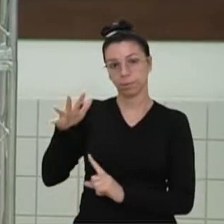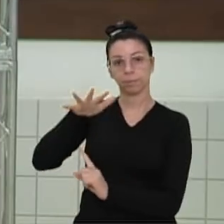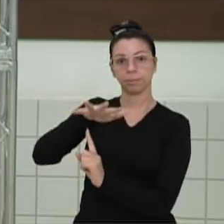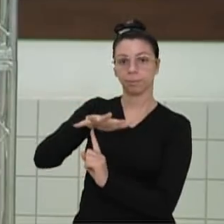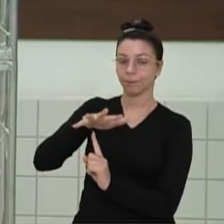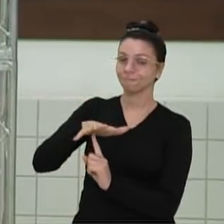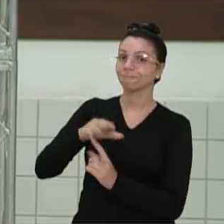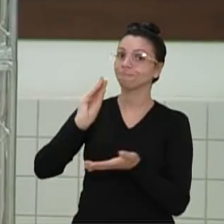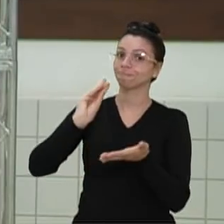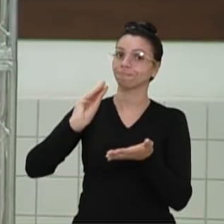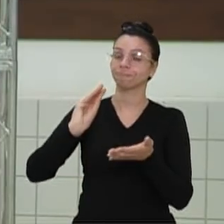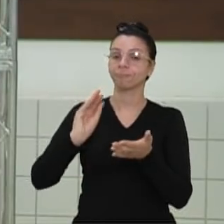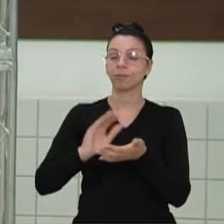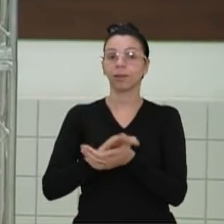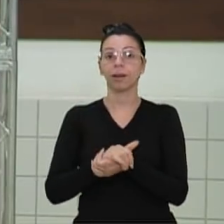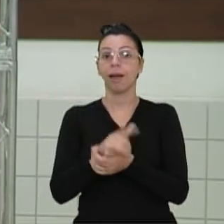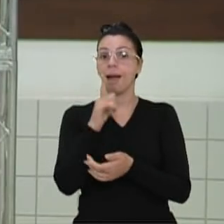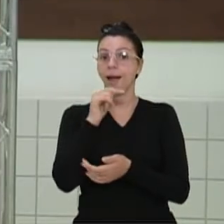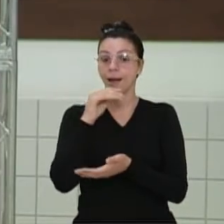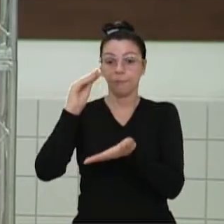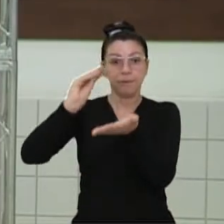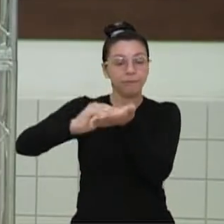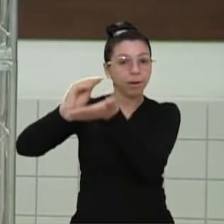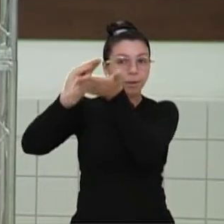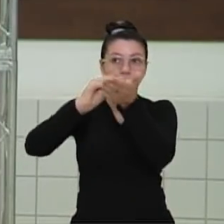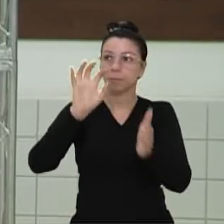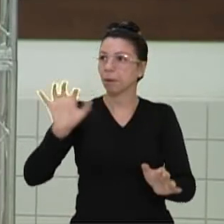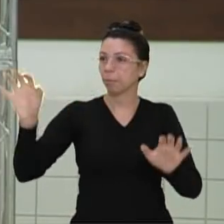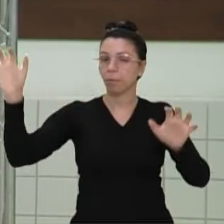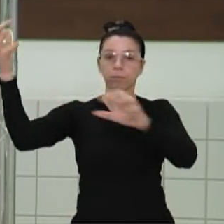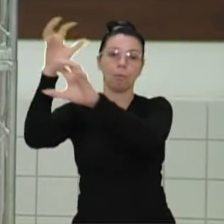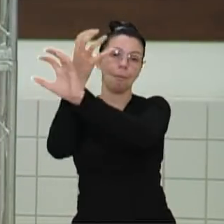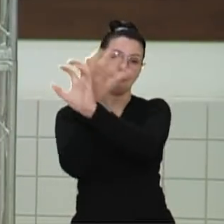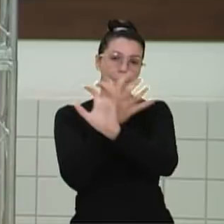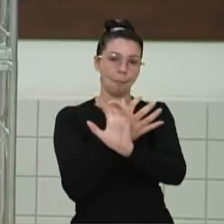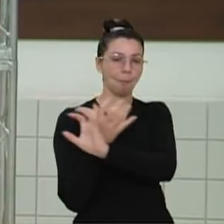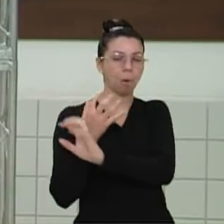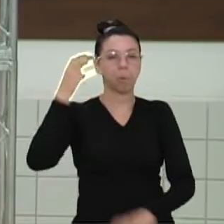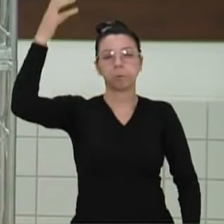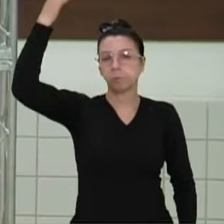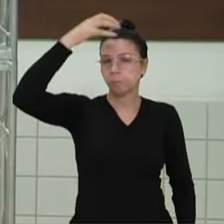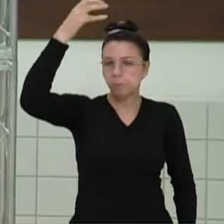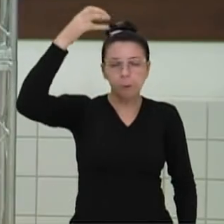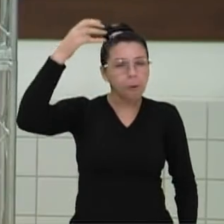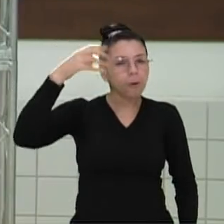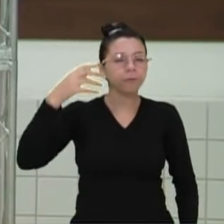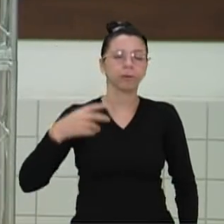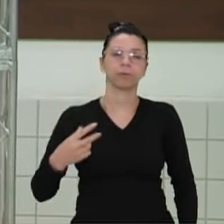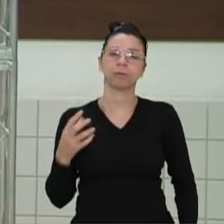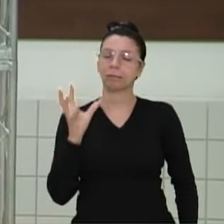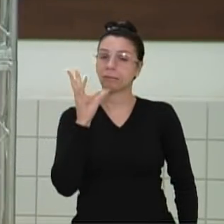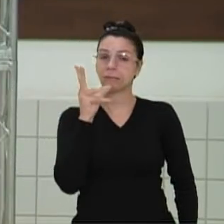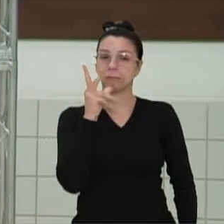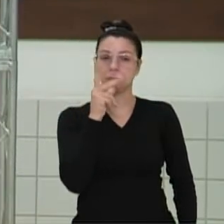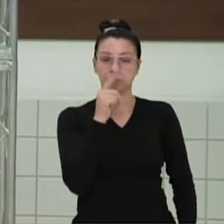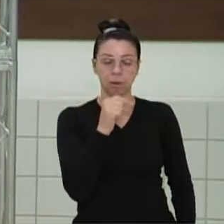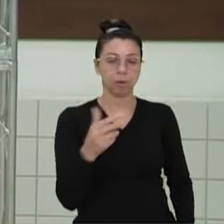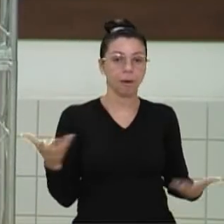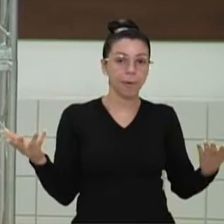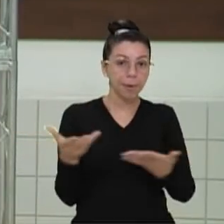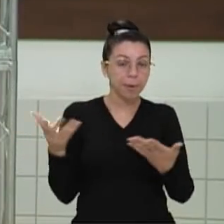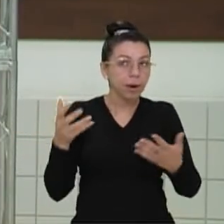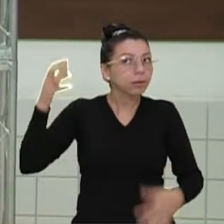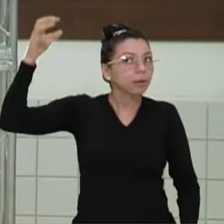está com falta de água em algumas regiões, né? Porque tem um momento de seca, que não chove faz muito tempo. Hoje, inclusive, aqui você está ouvindo barulho de